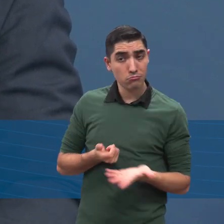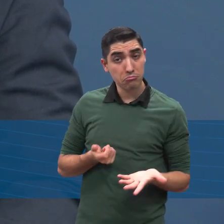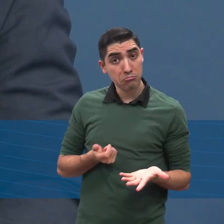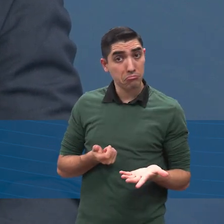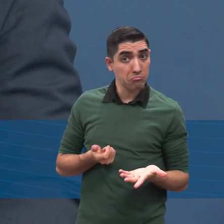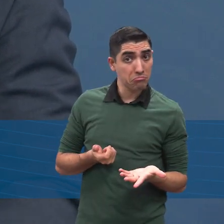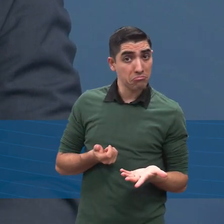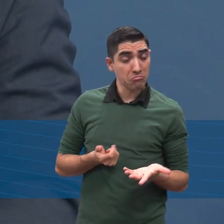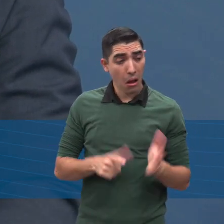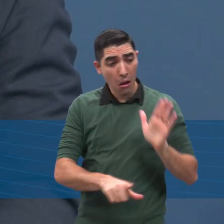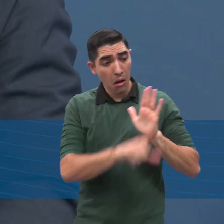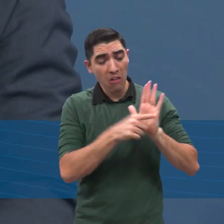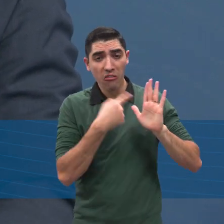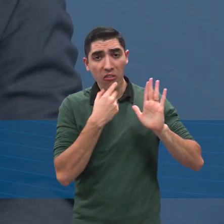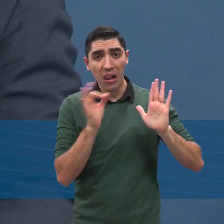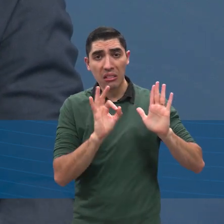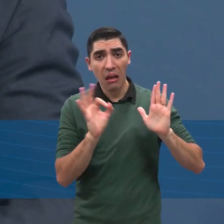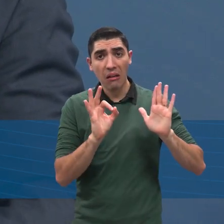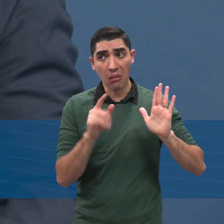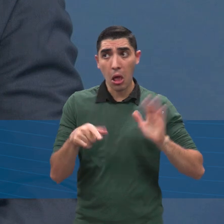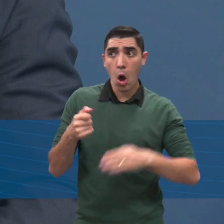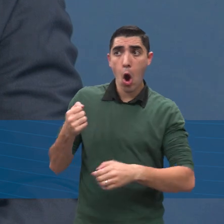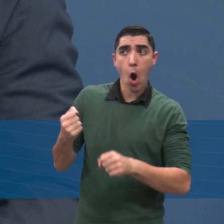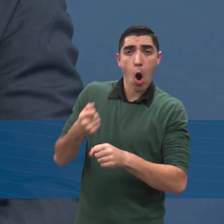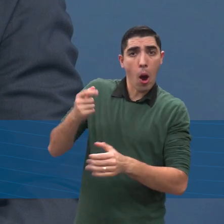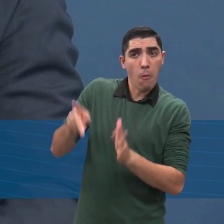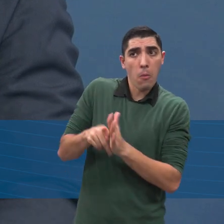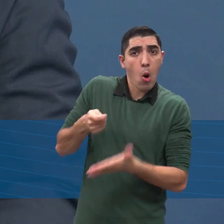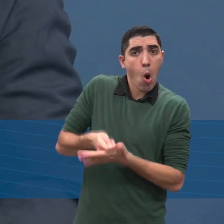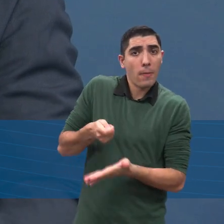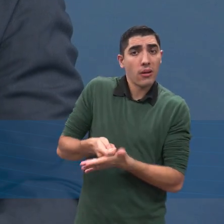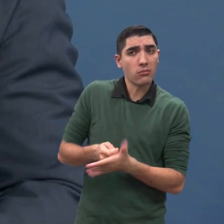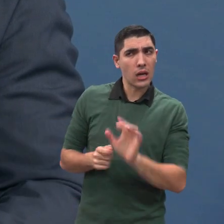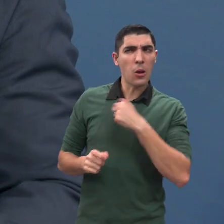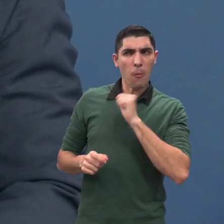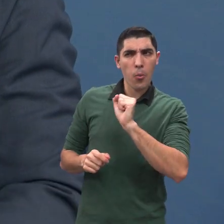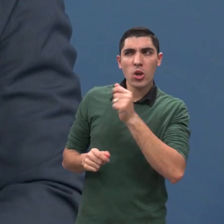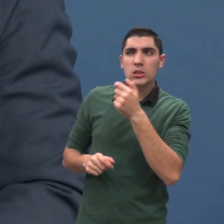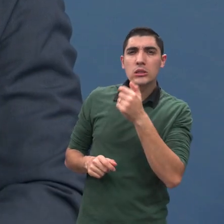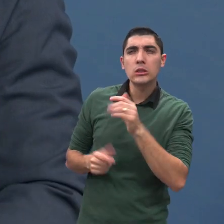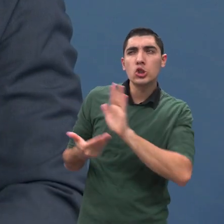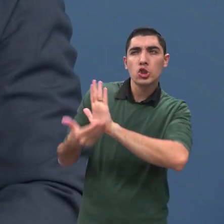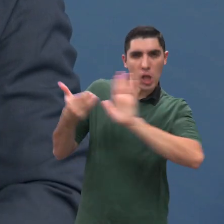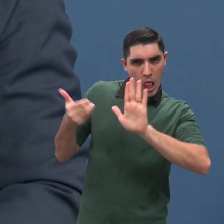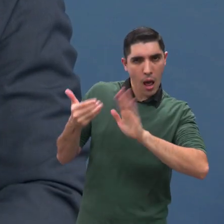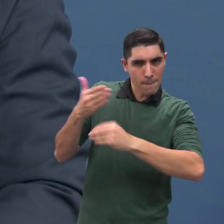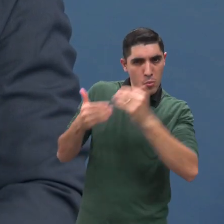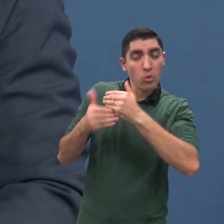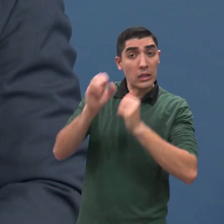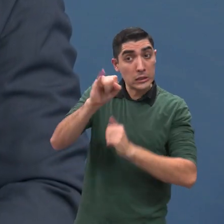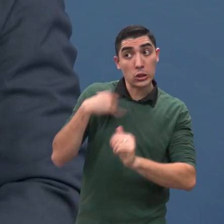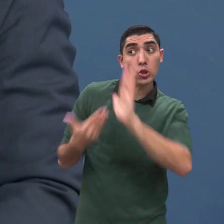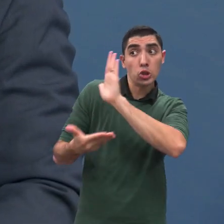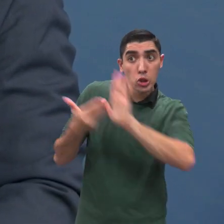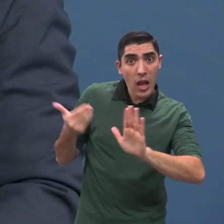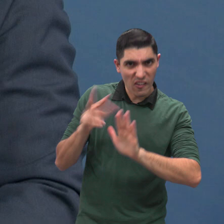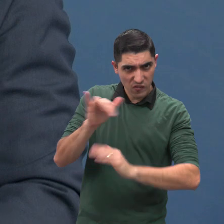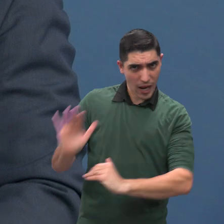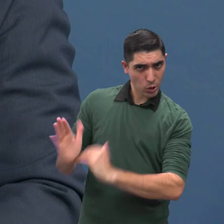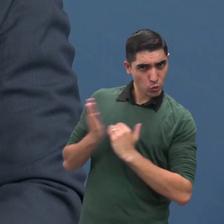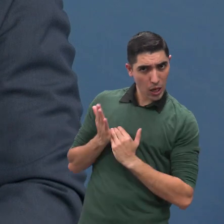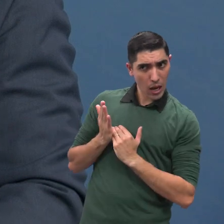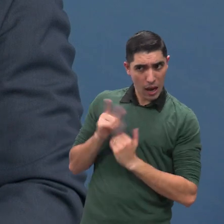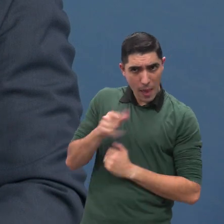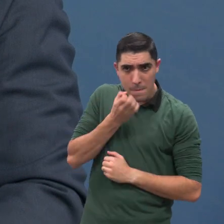for obrigatório nem necessário, então eu posso extingui-lo? E qual é a vantagem se eu fizer isso? Né?